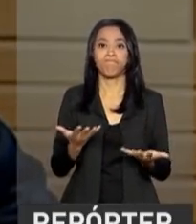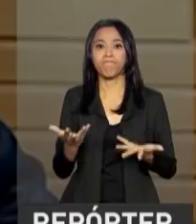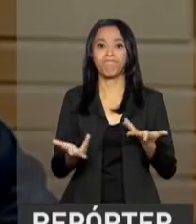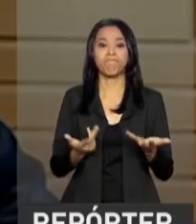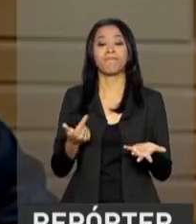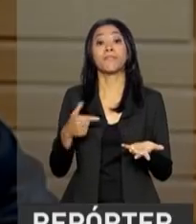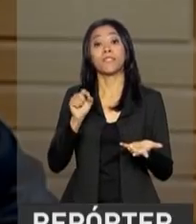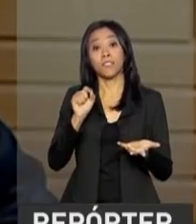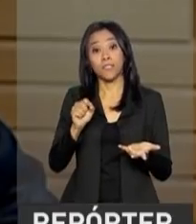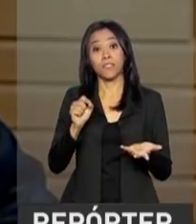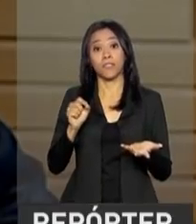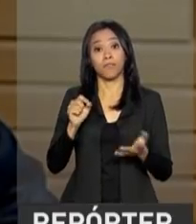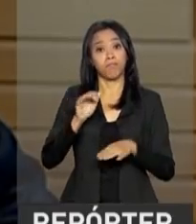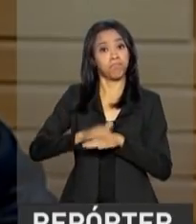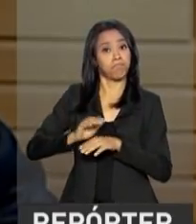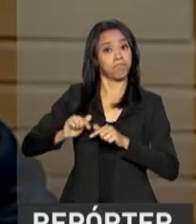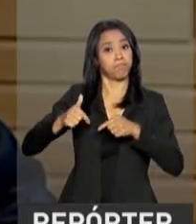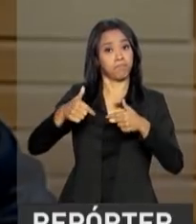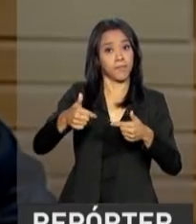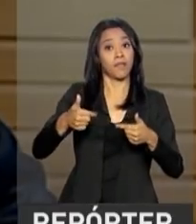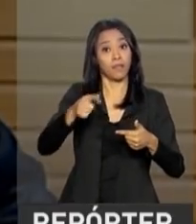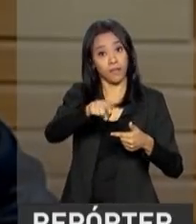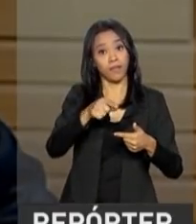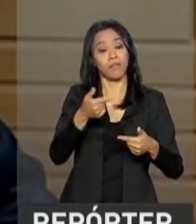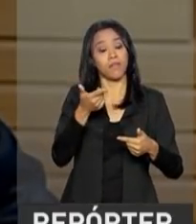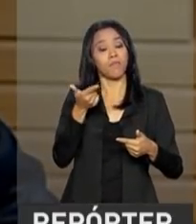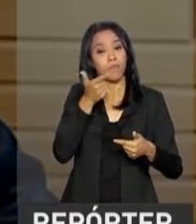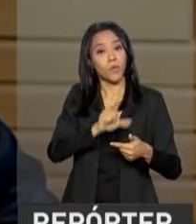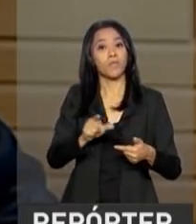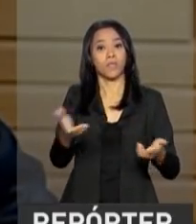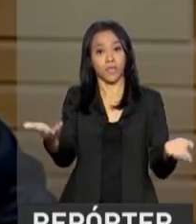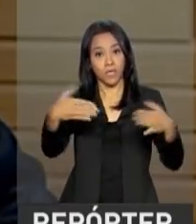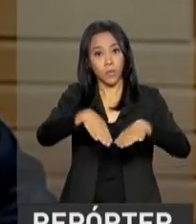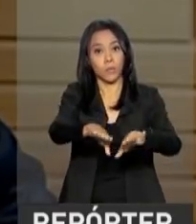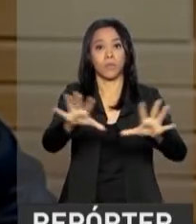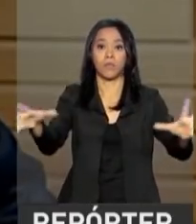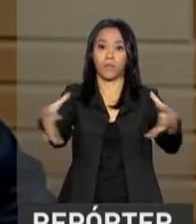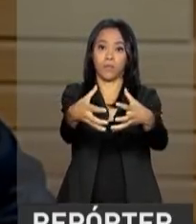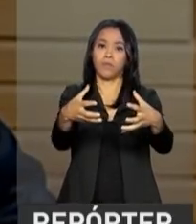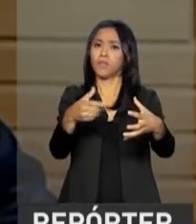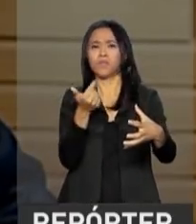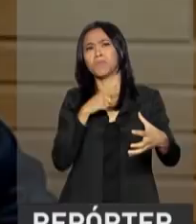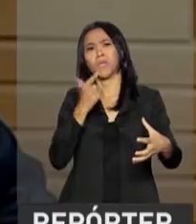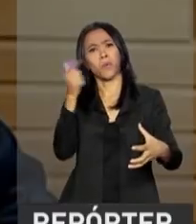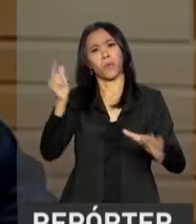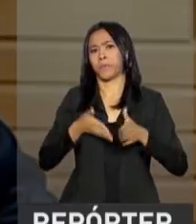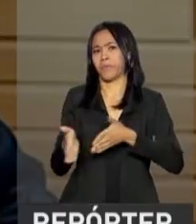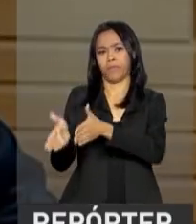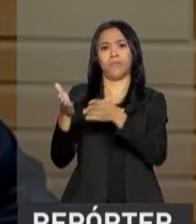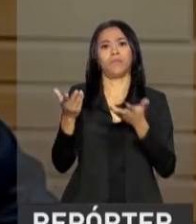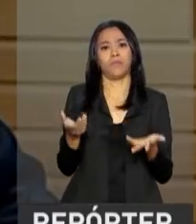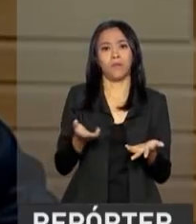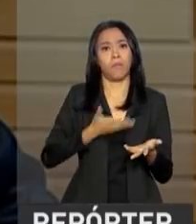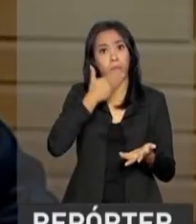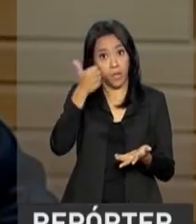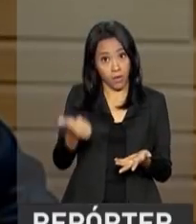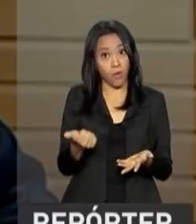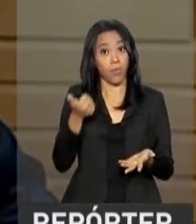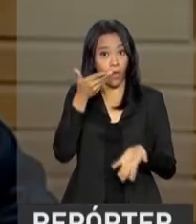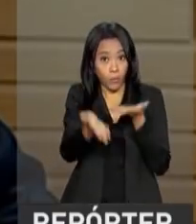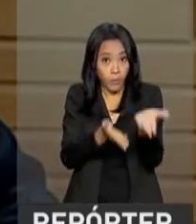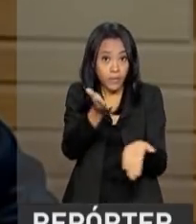iniciativa que permita a extensão e mobilidade social e não há outro caminho melhor para promover a